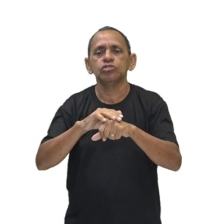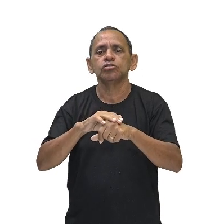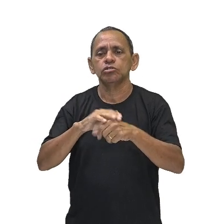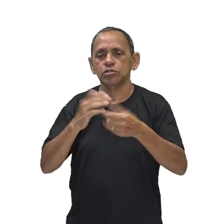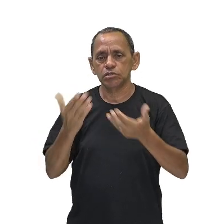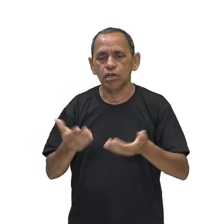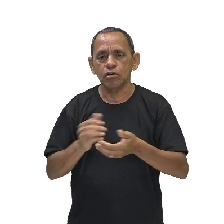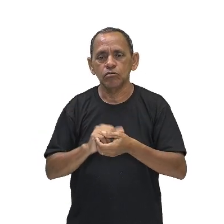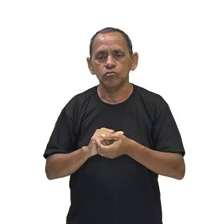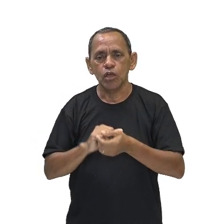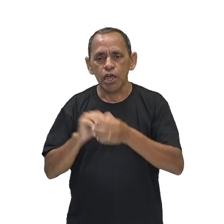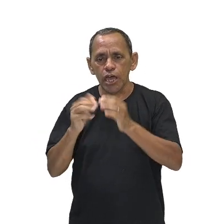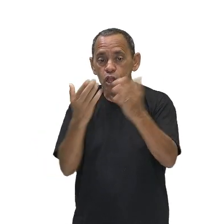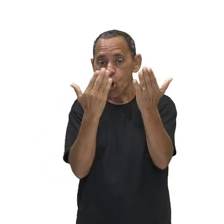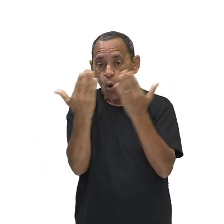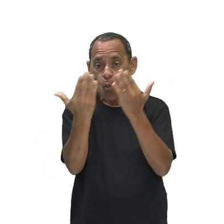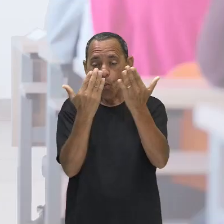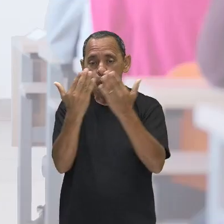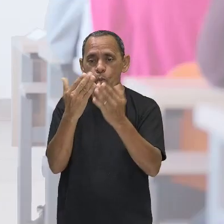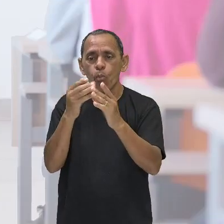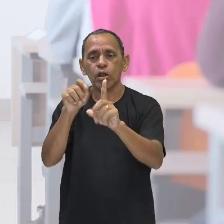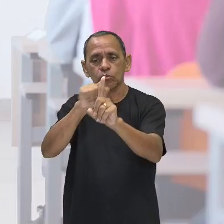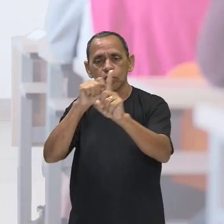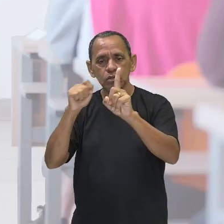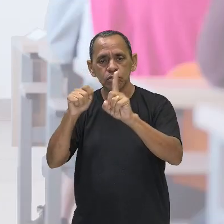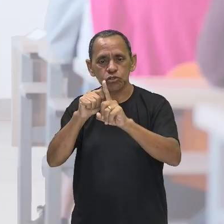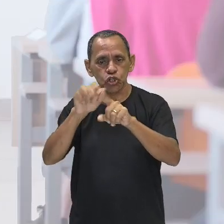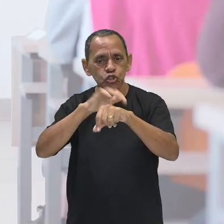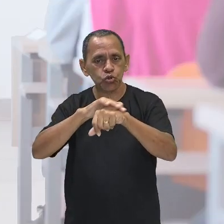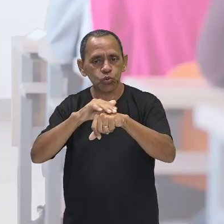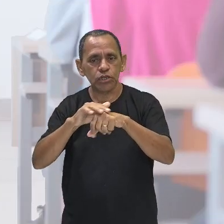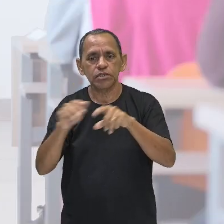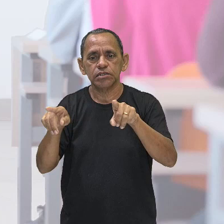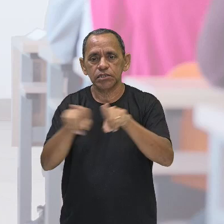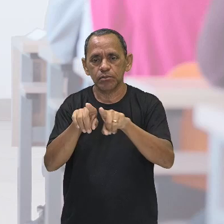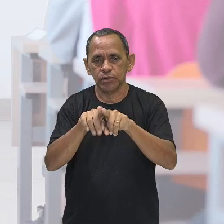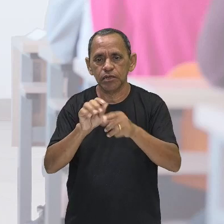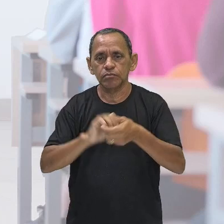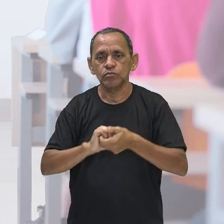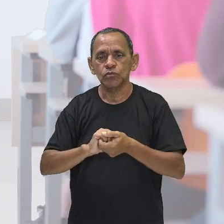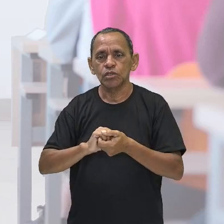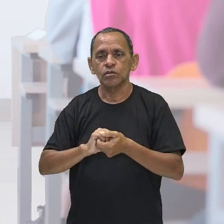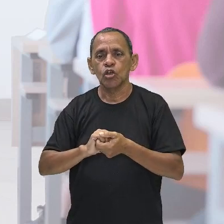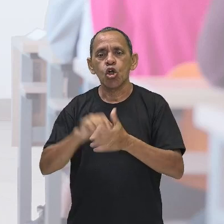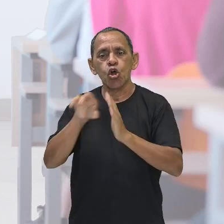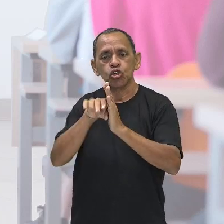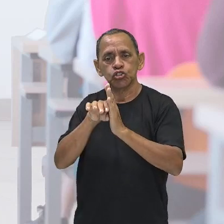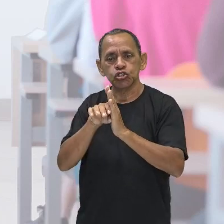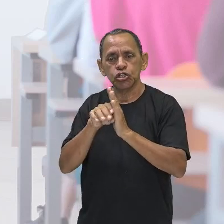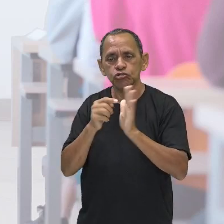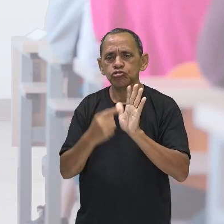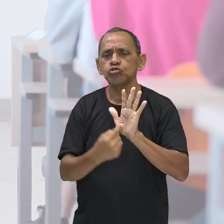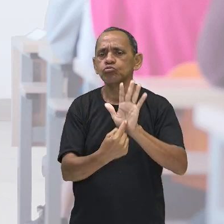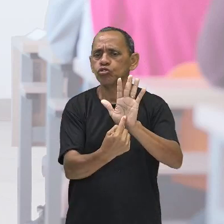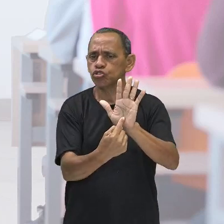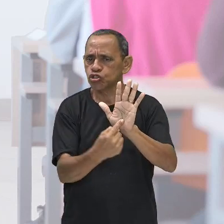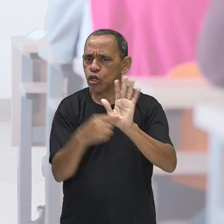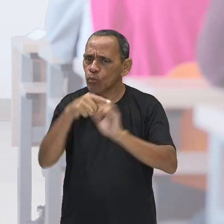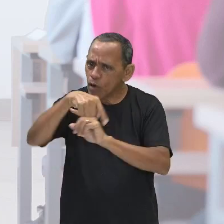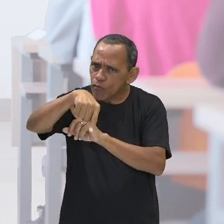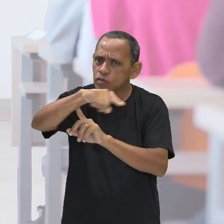que ele vai chamar lá de anomia. Esses são alguns conceitos que nós trouxemos para vocês,